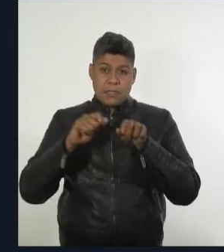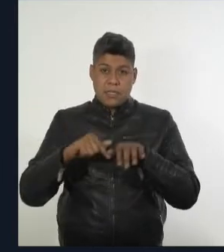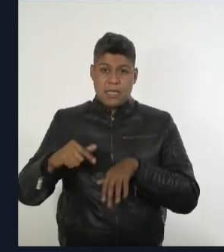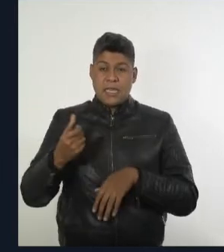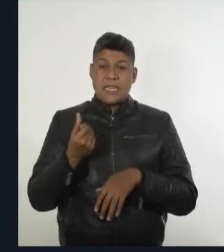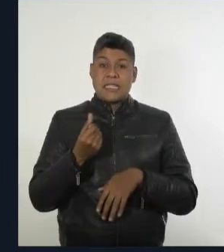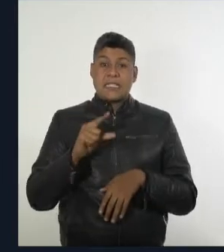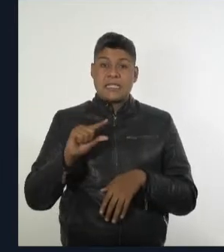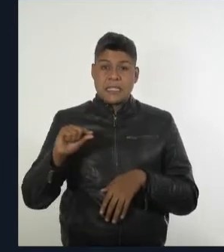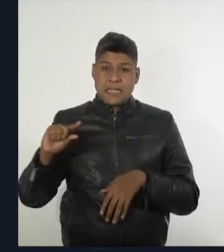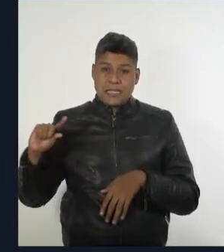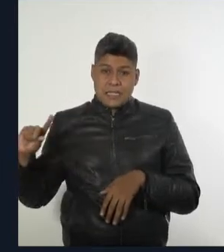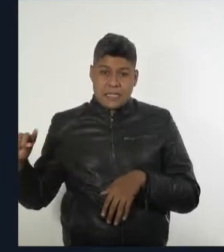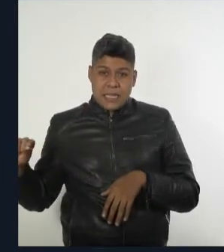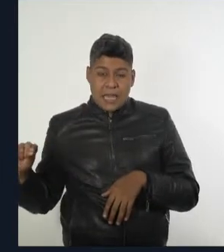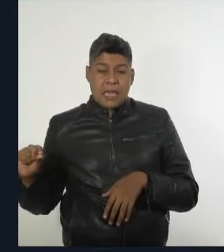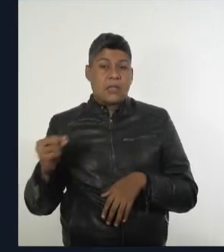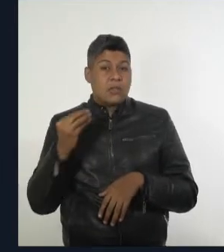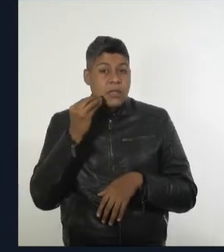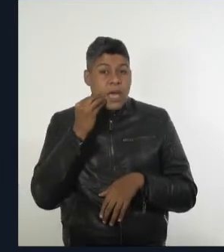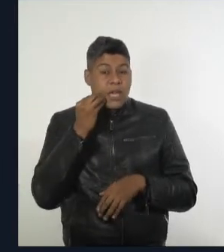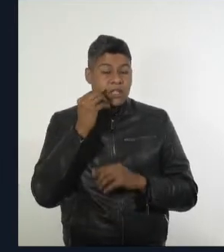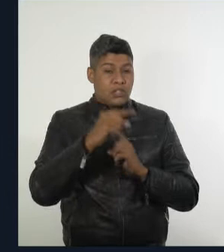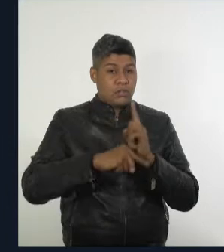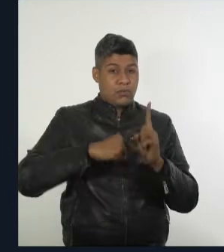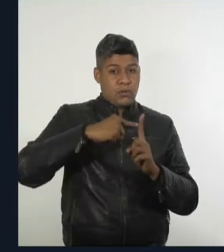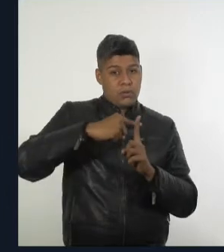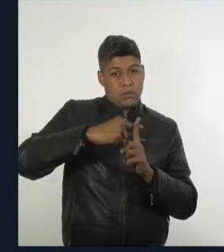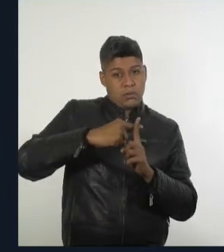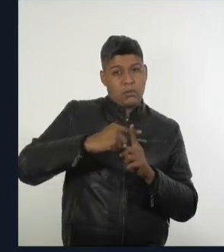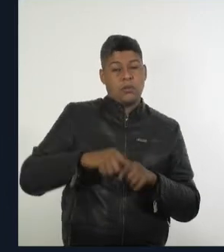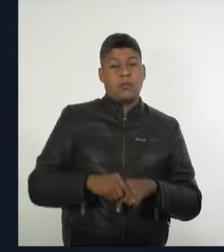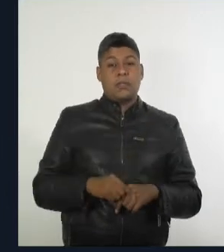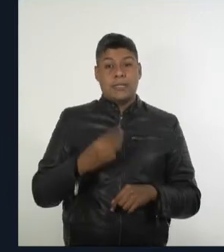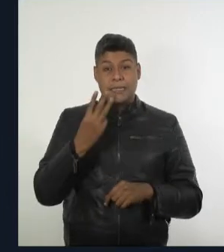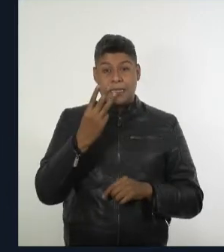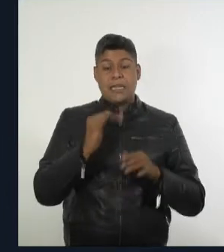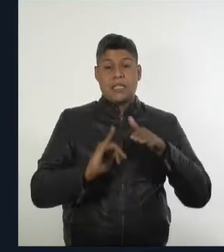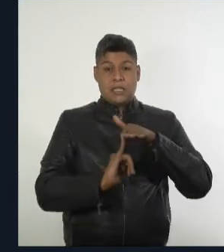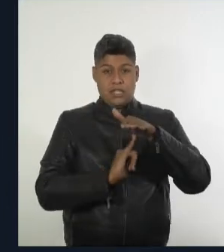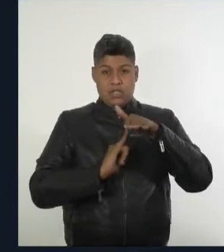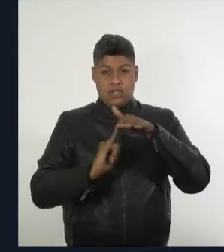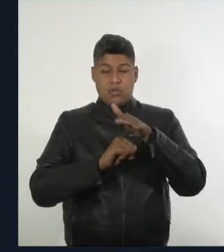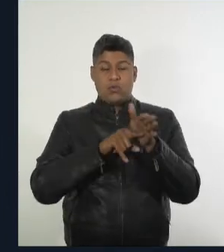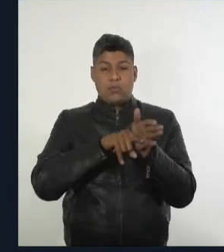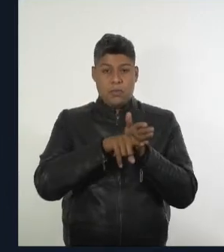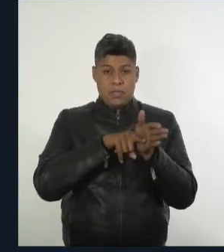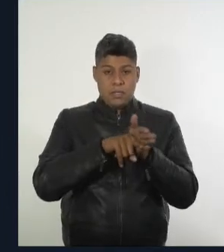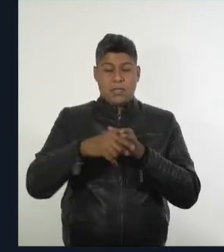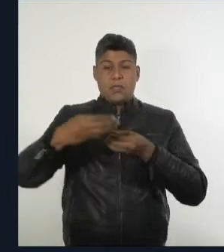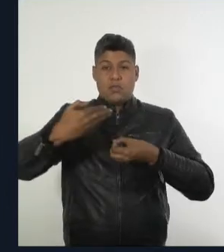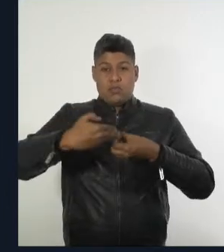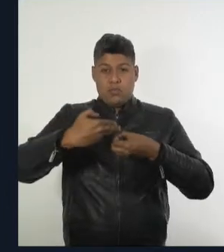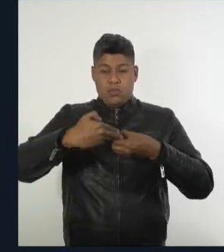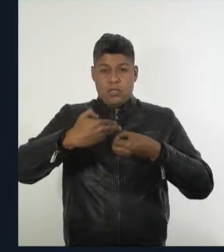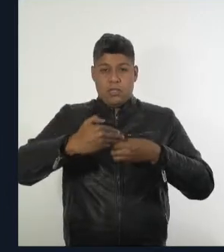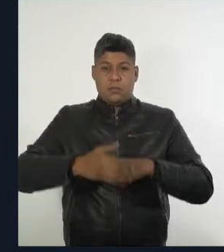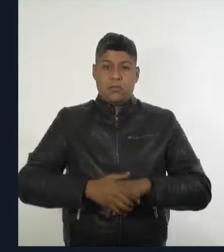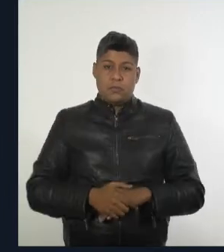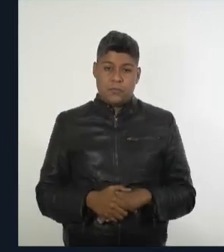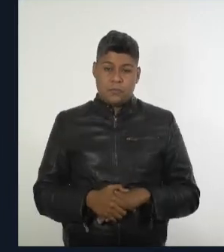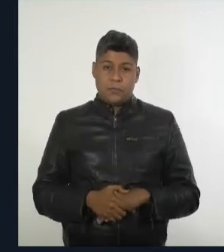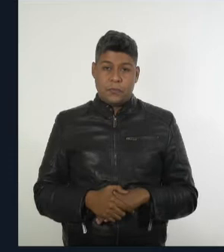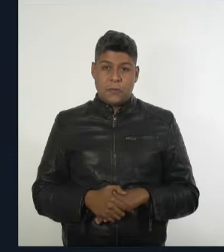600 amostras são enviadas de testes positivos para os 3 institutos de pesquisa no município. Os casos devem